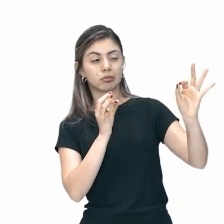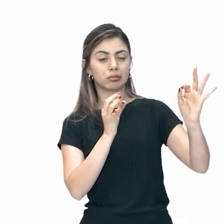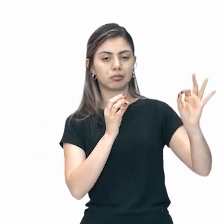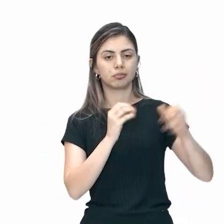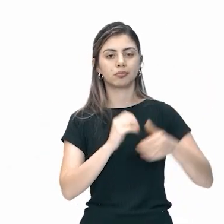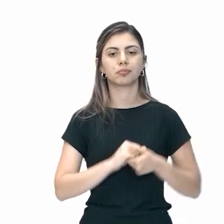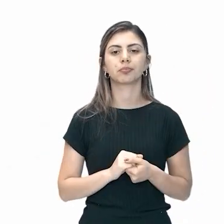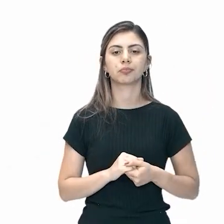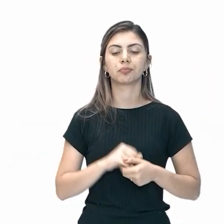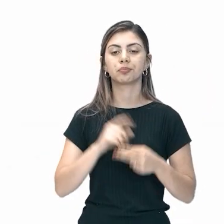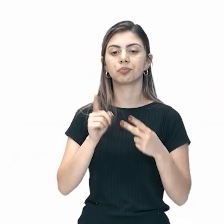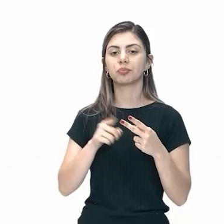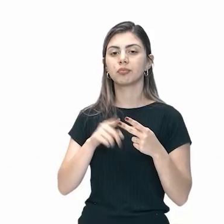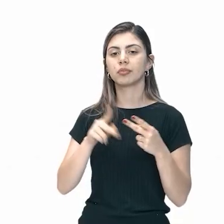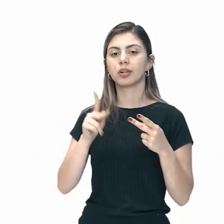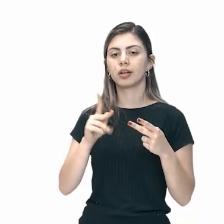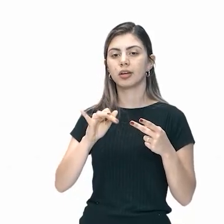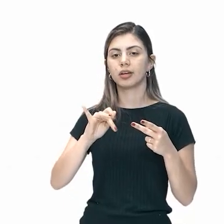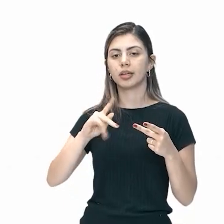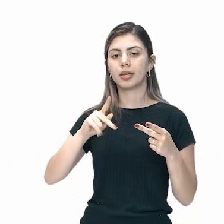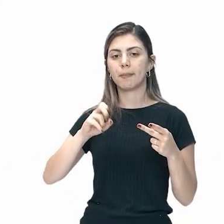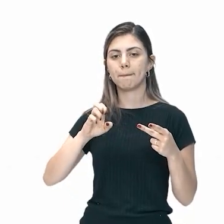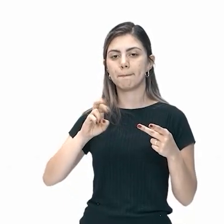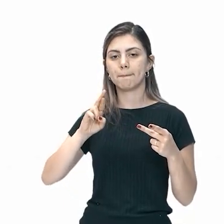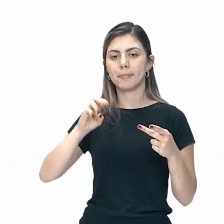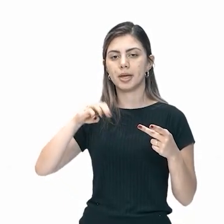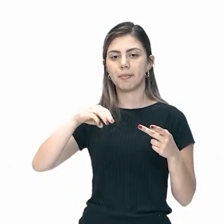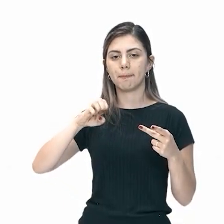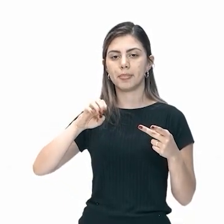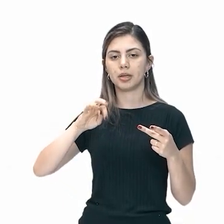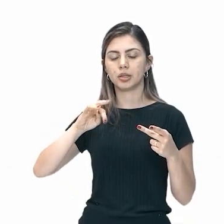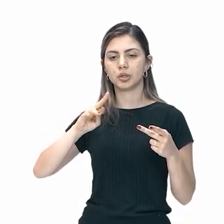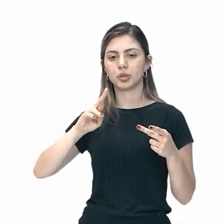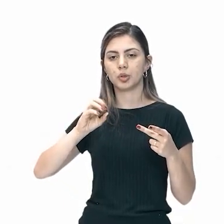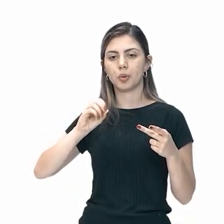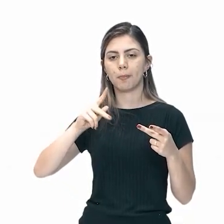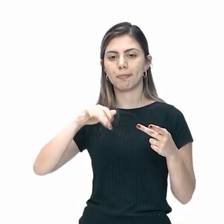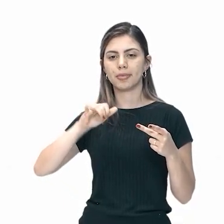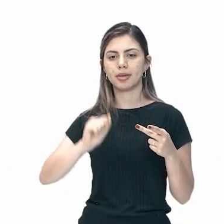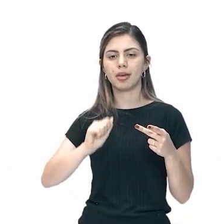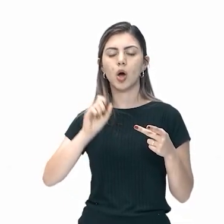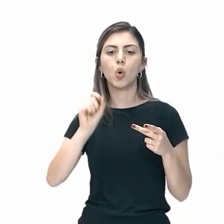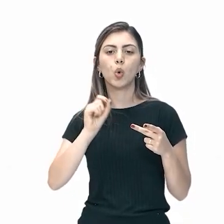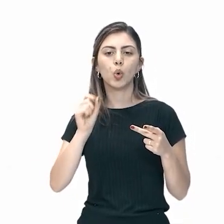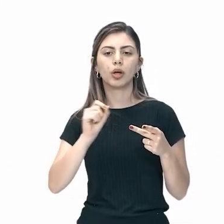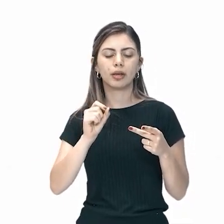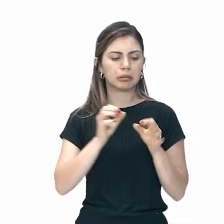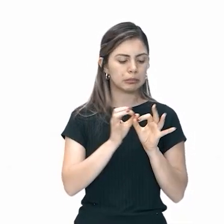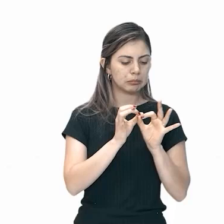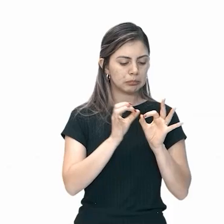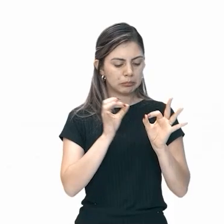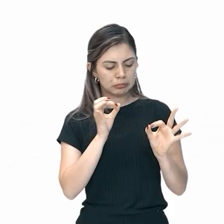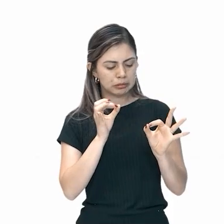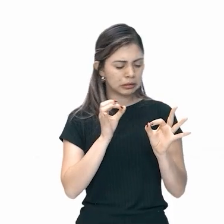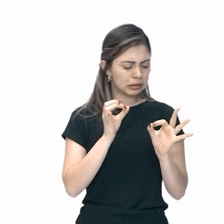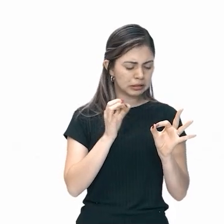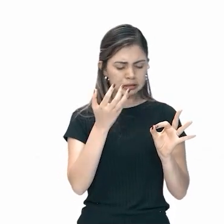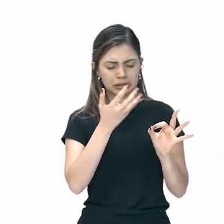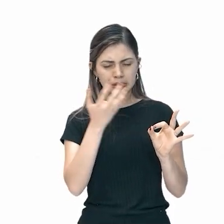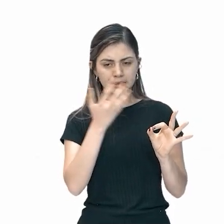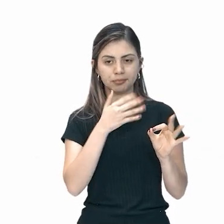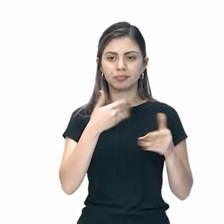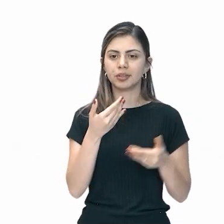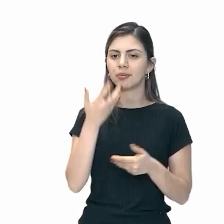Já o hipermétrope, aquele cara que tem hipermetropia, ele vai ter dificuldade de enxergar aquilo que está perto. Então, tu vai ver que a criança